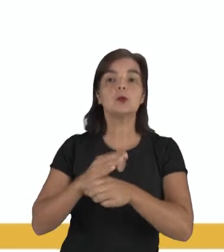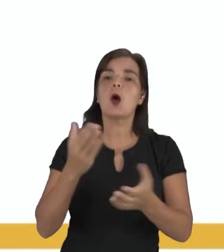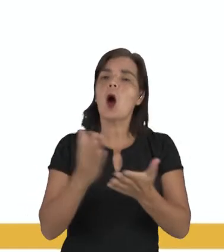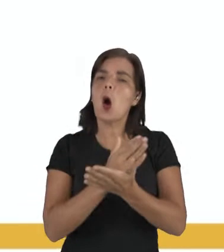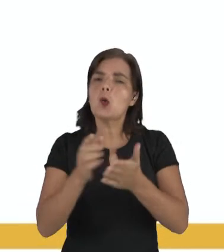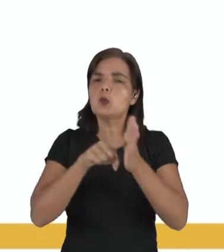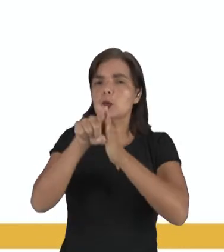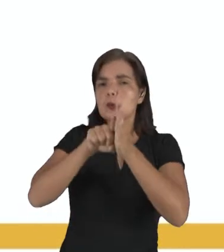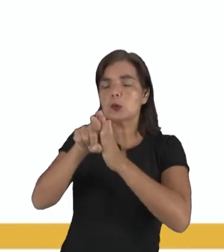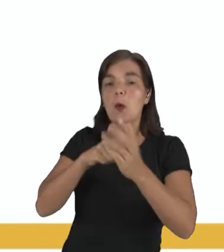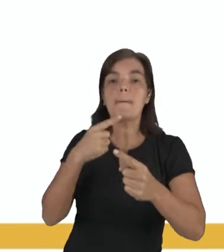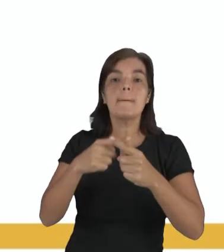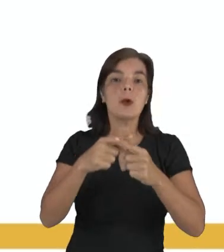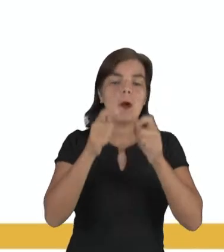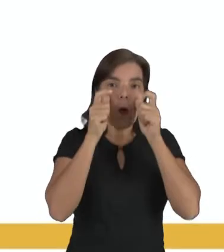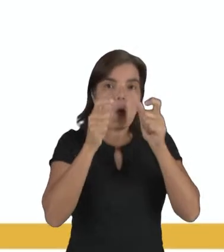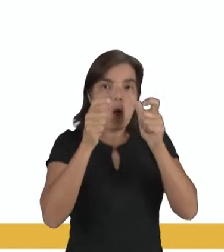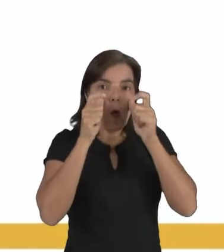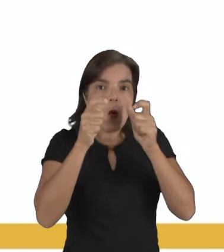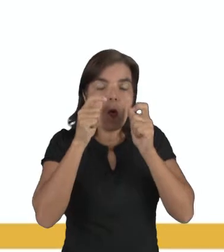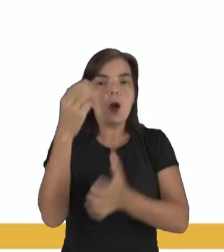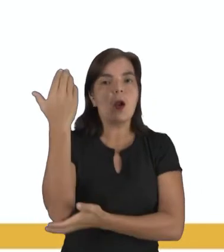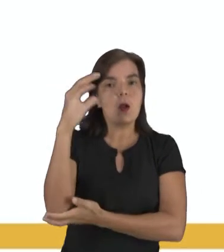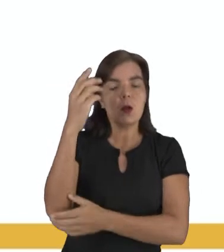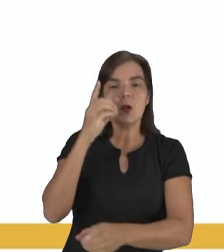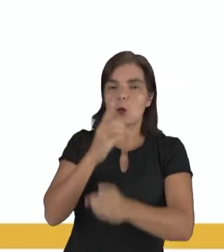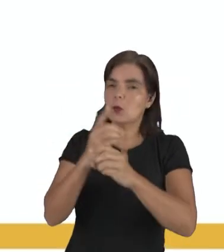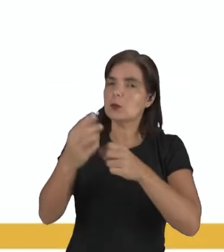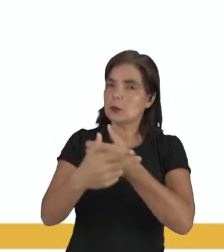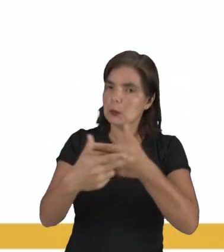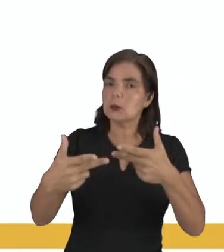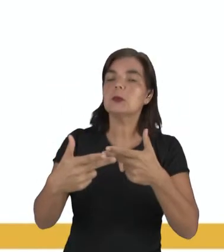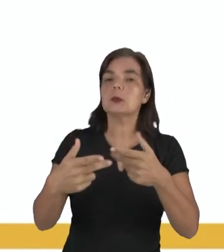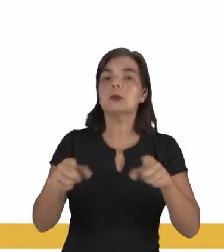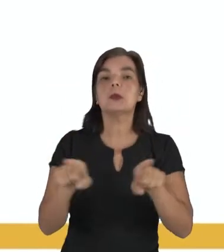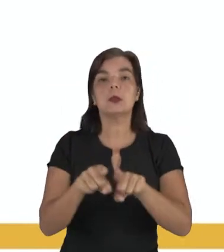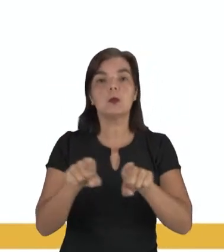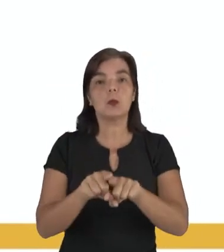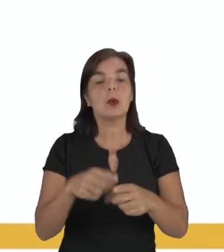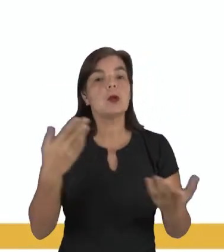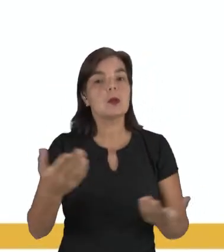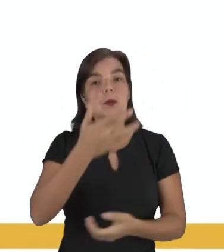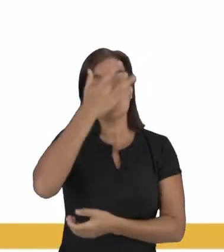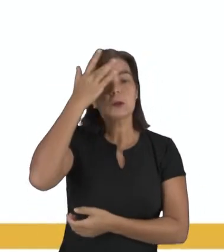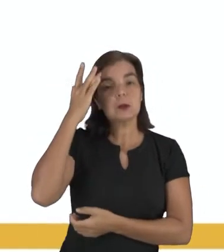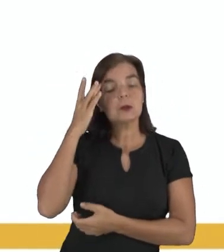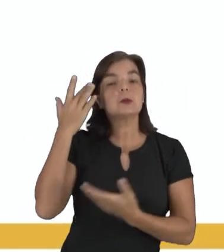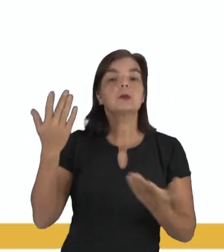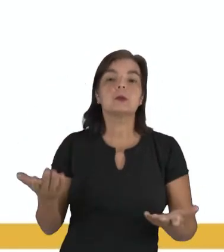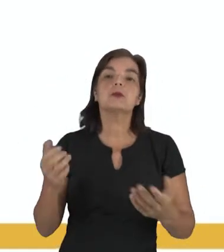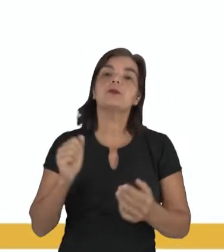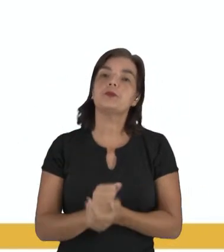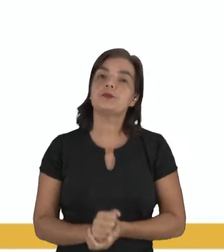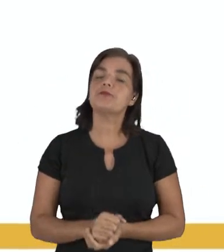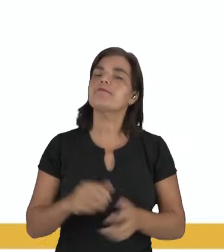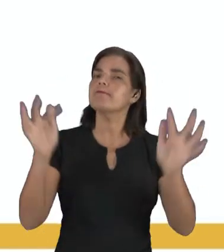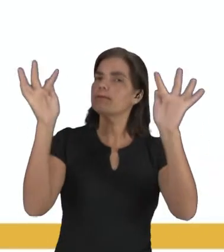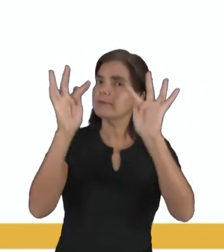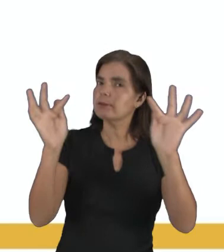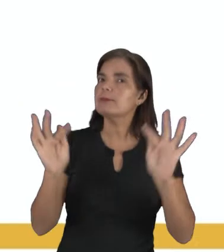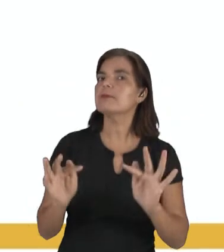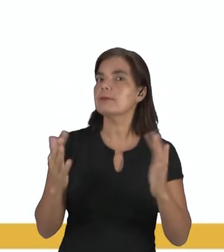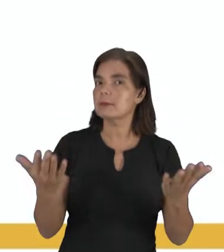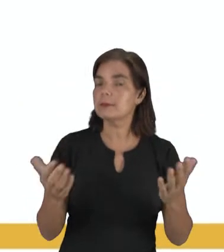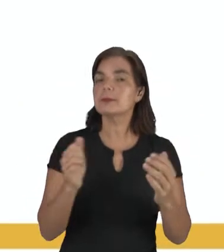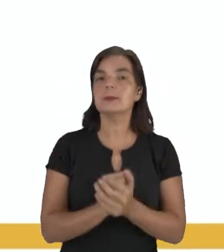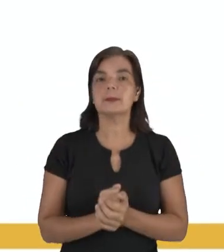cientistas porque tinham interesse realmente na ciência, em descobrir algumas coisas, e uma dessas pessoas na qual foi muito feliz,